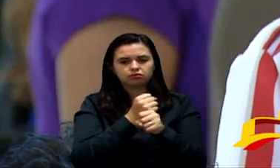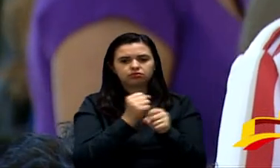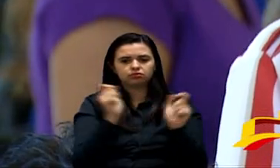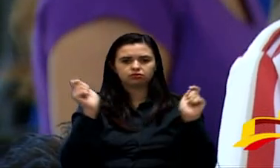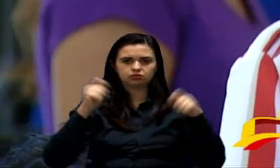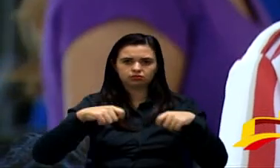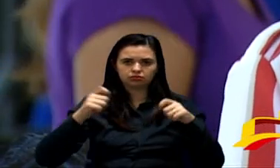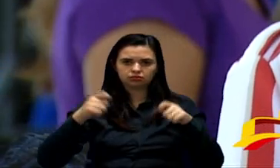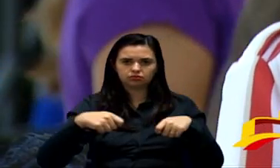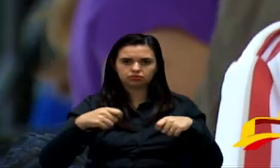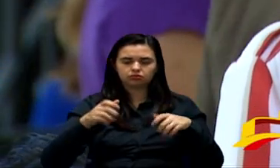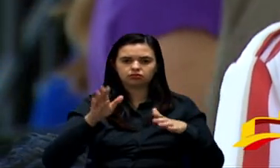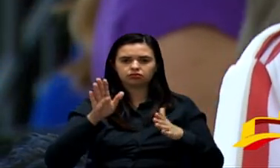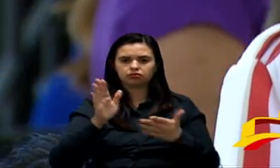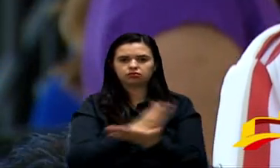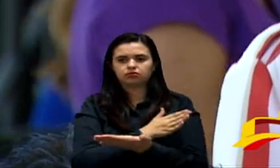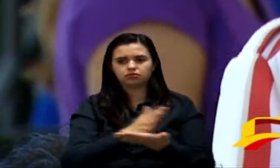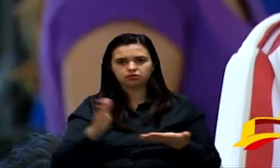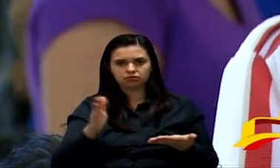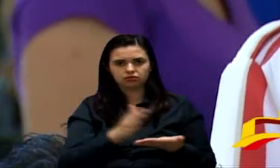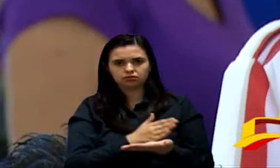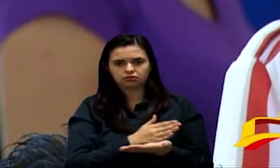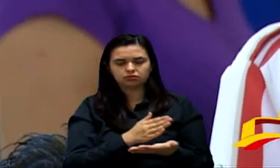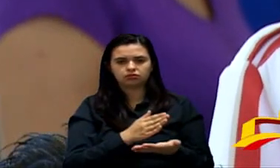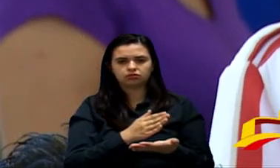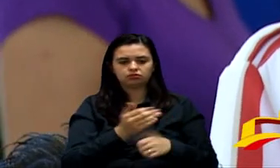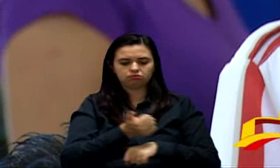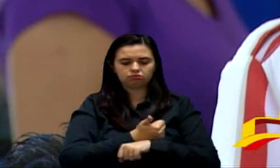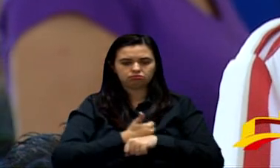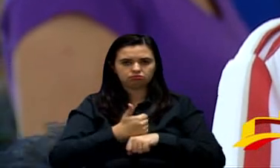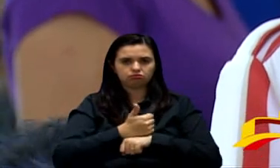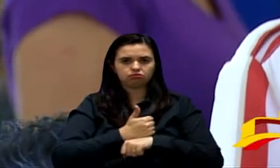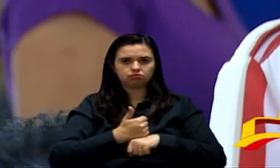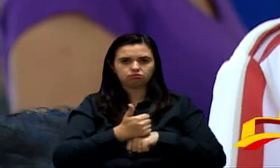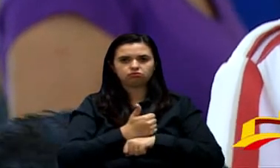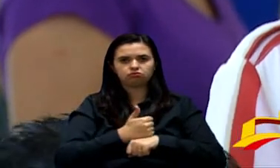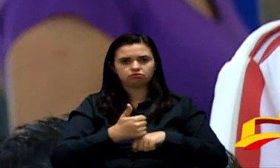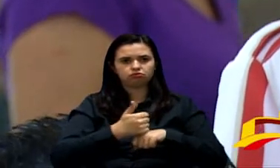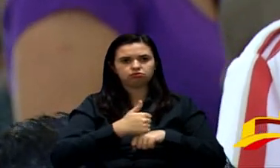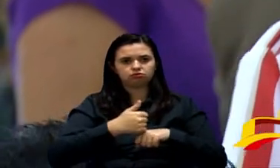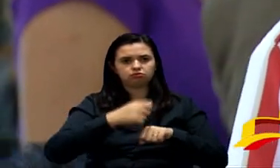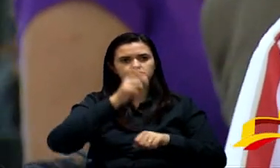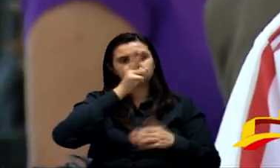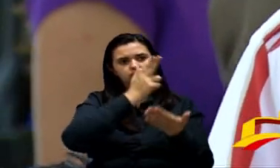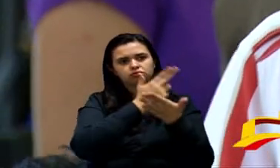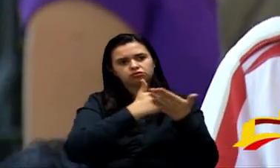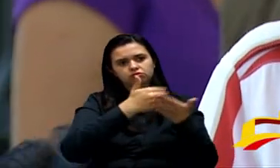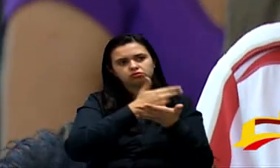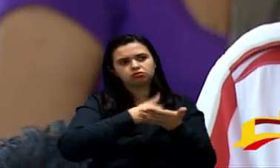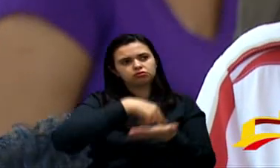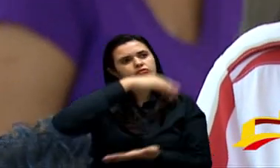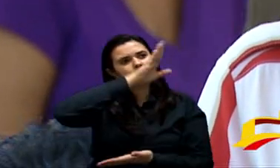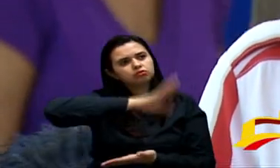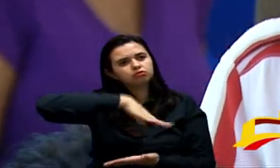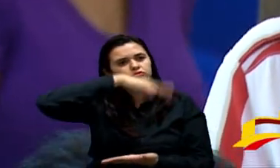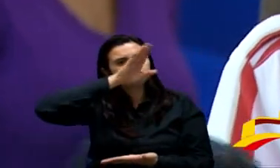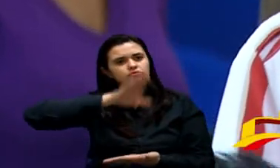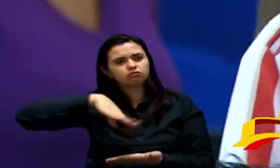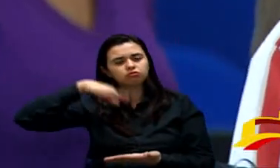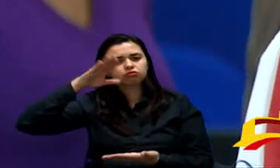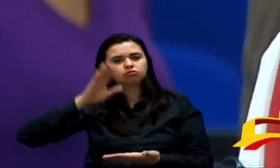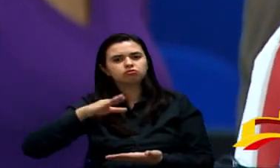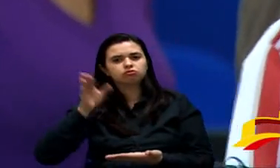algumas artistas, alguns artistas da cidade, sorocabanos, que possam fazer esse resgate e trazer aí a